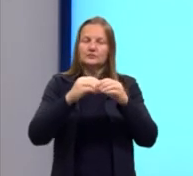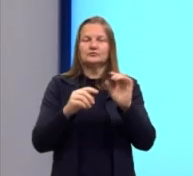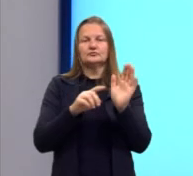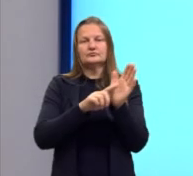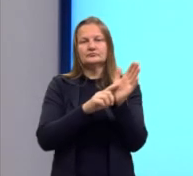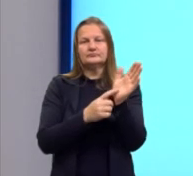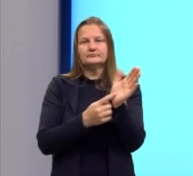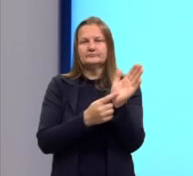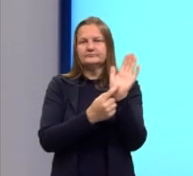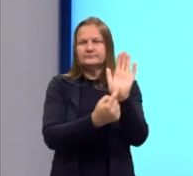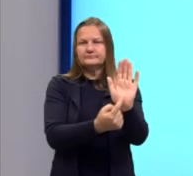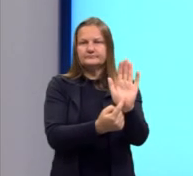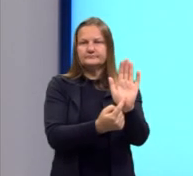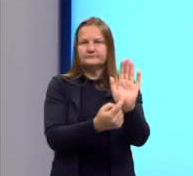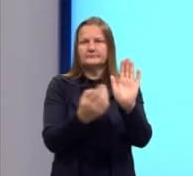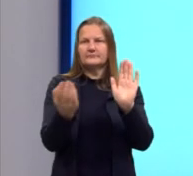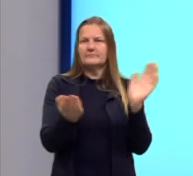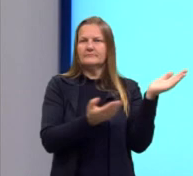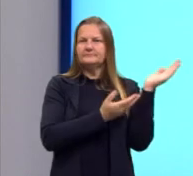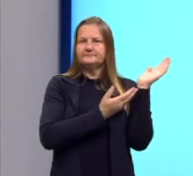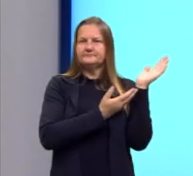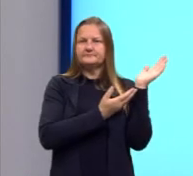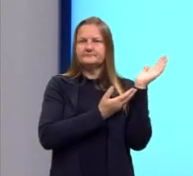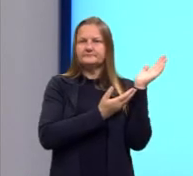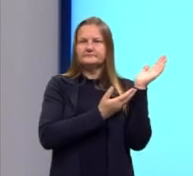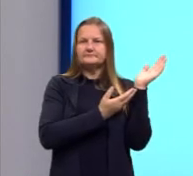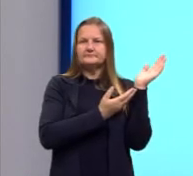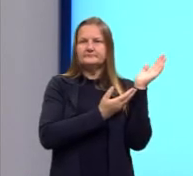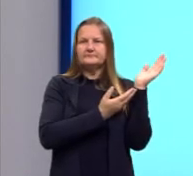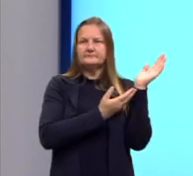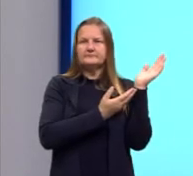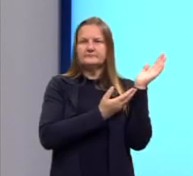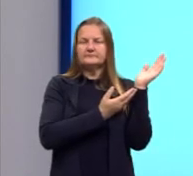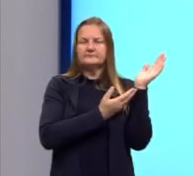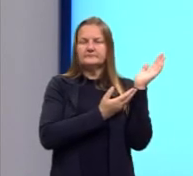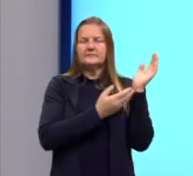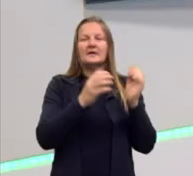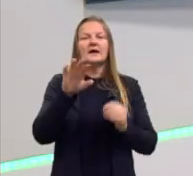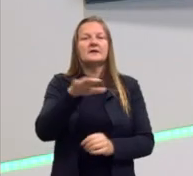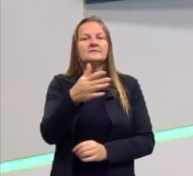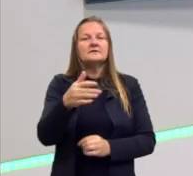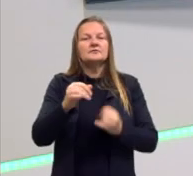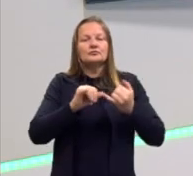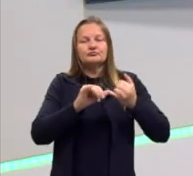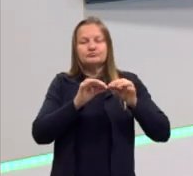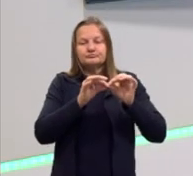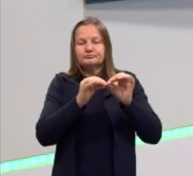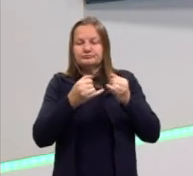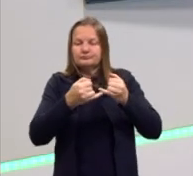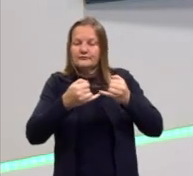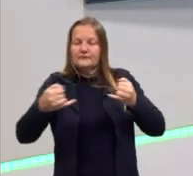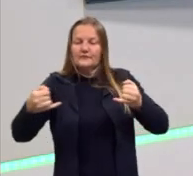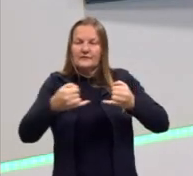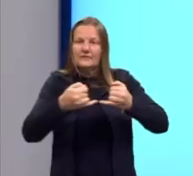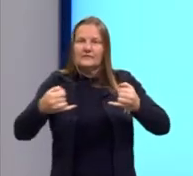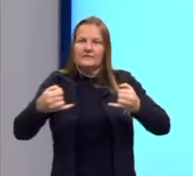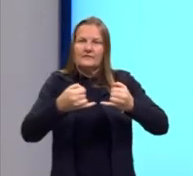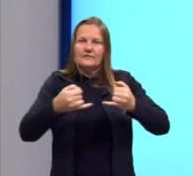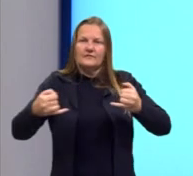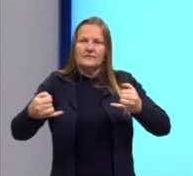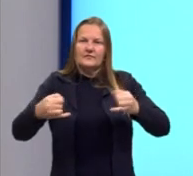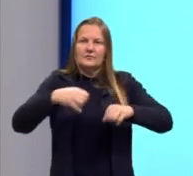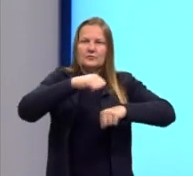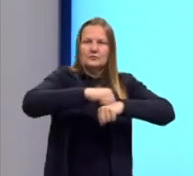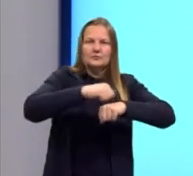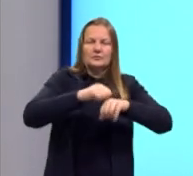então ele normalmente é constituído né Por condutores de baixo ponto de fusão Lembrando que ponto de fusão então é passagem